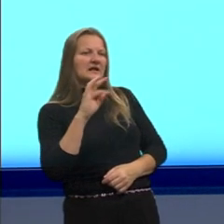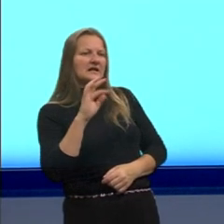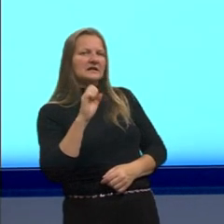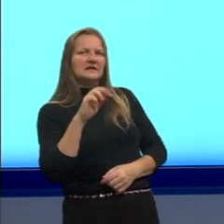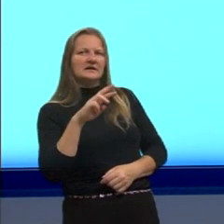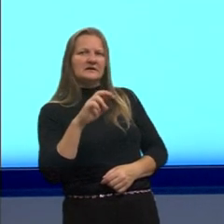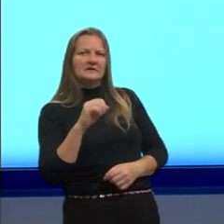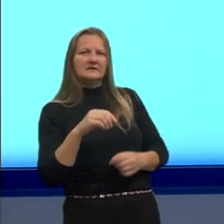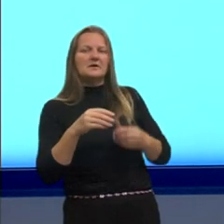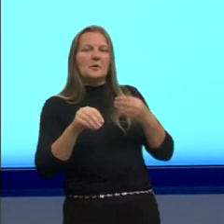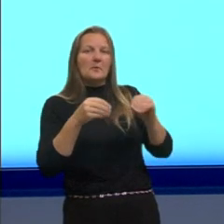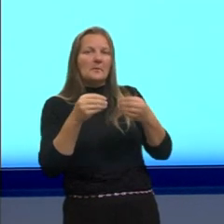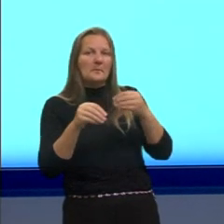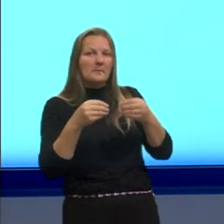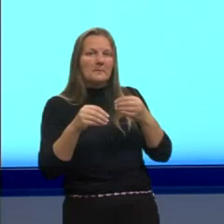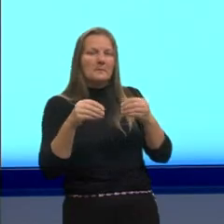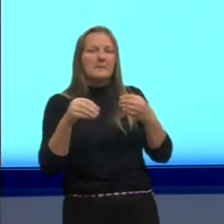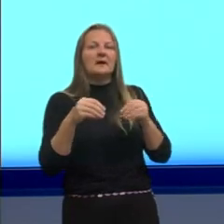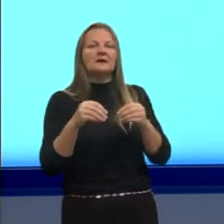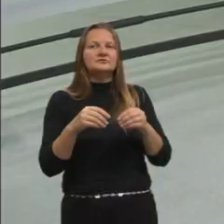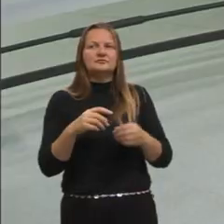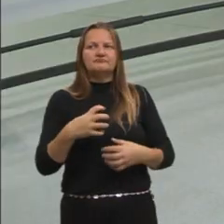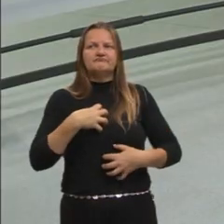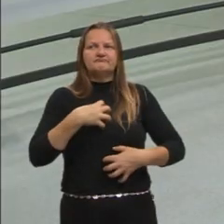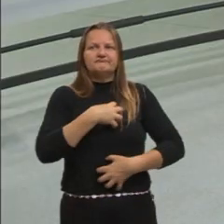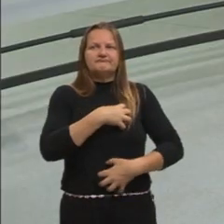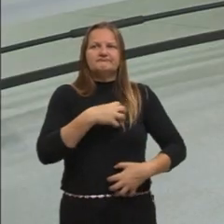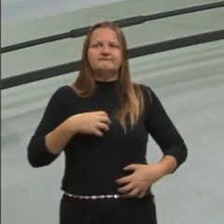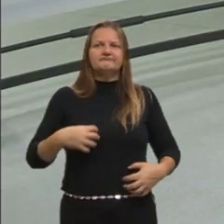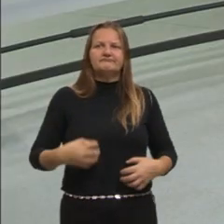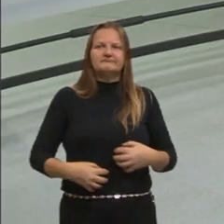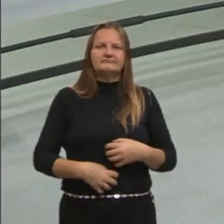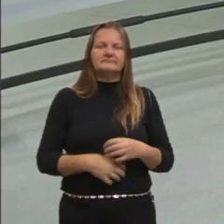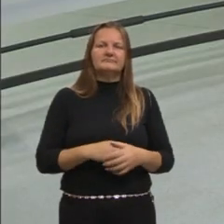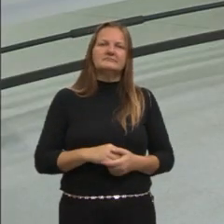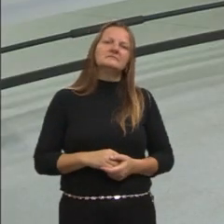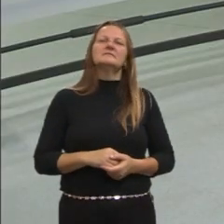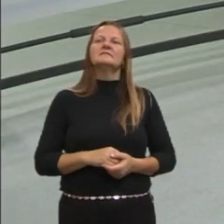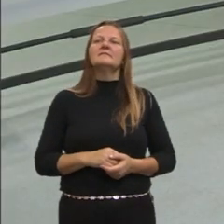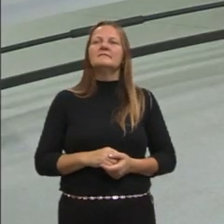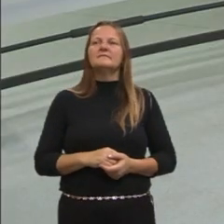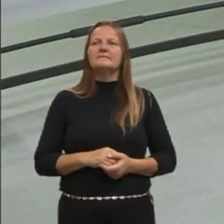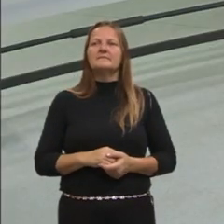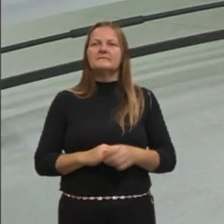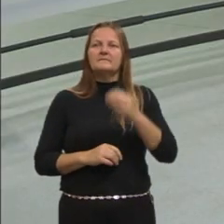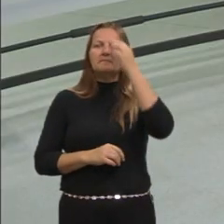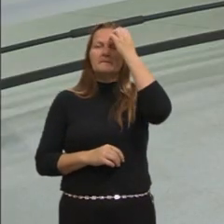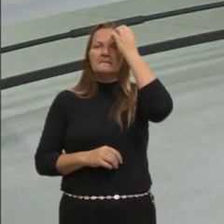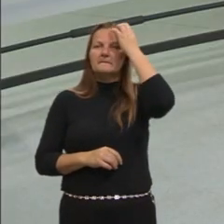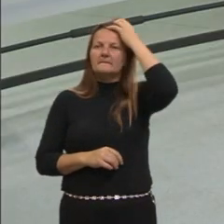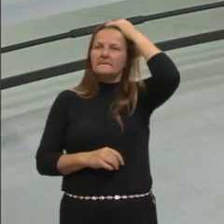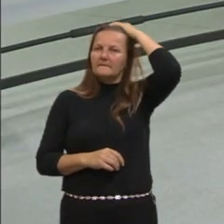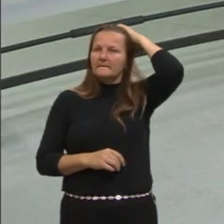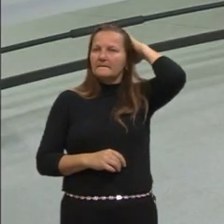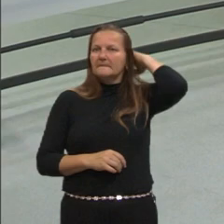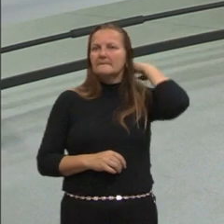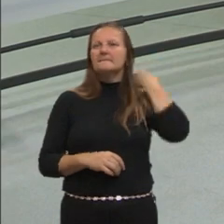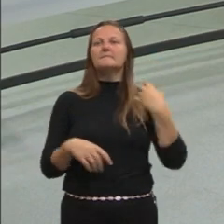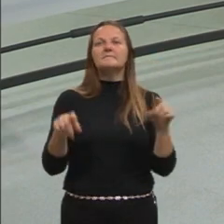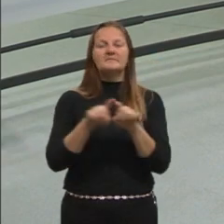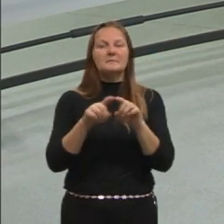microplástico né o glitter também é acaba prejudicando muito a questão da vida marinha né e a gente vê muito disso na